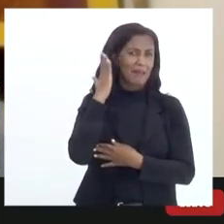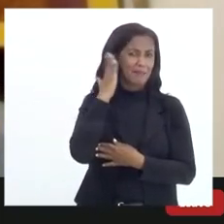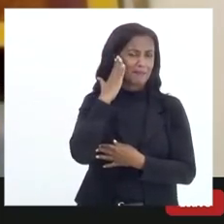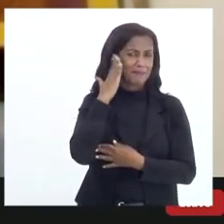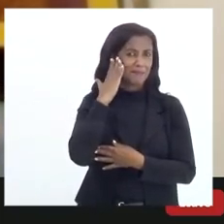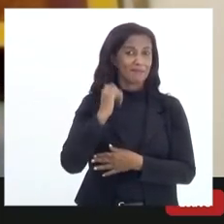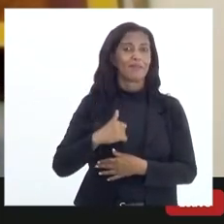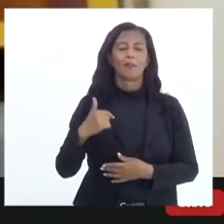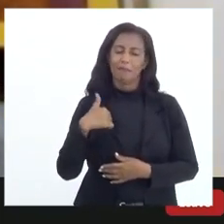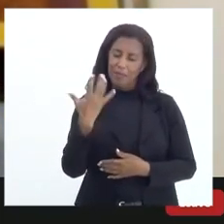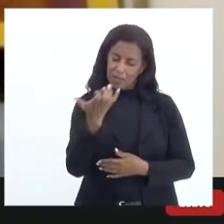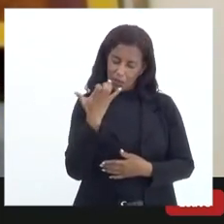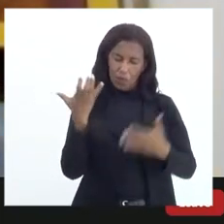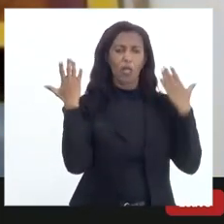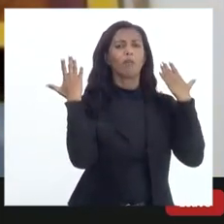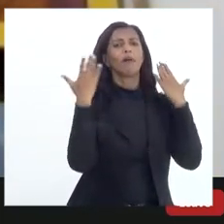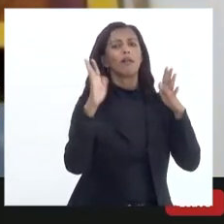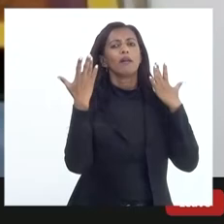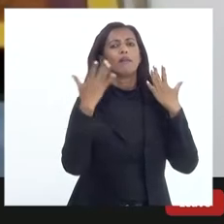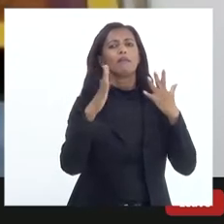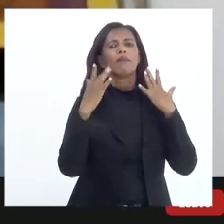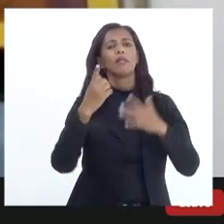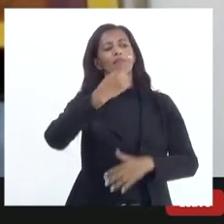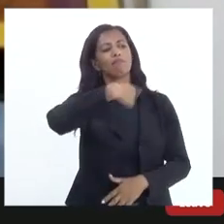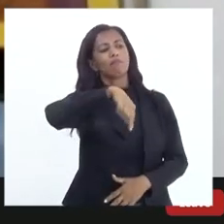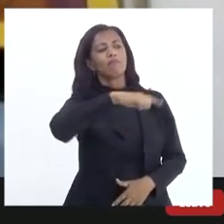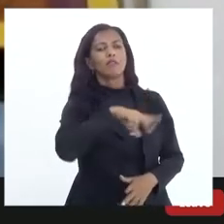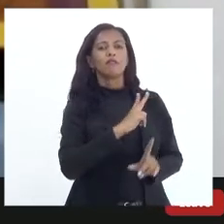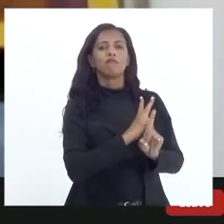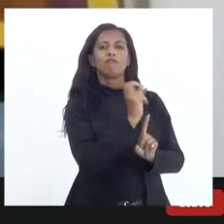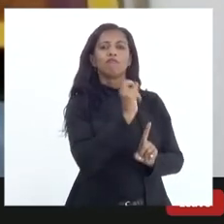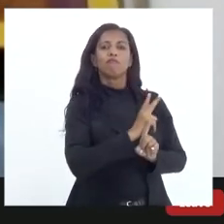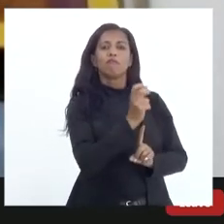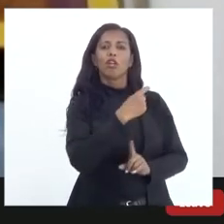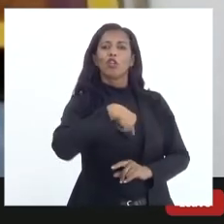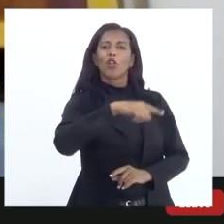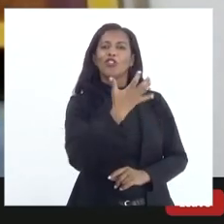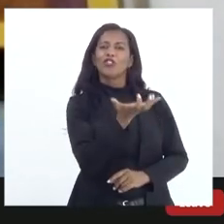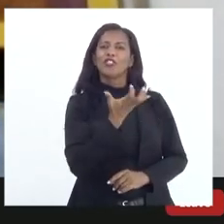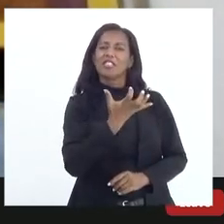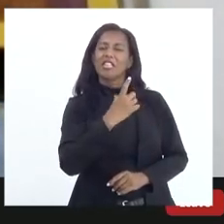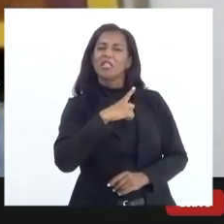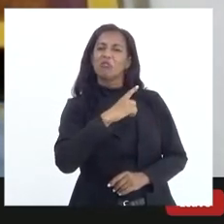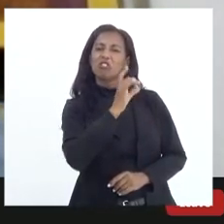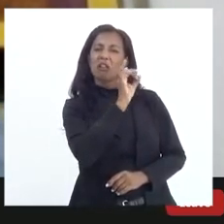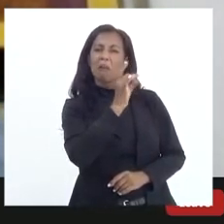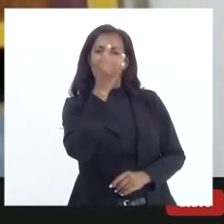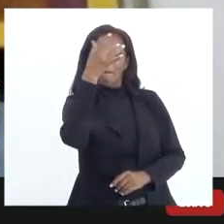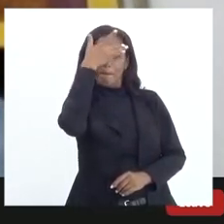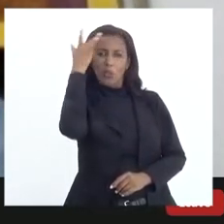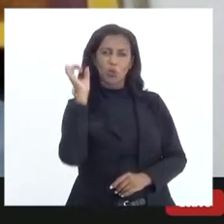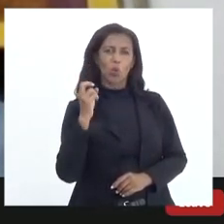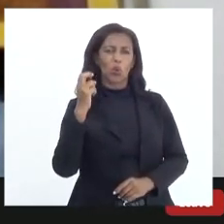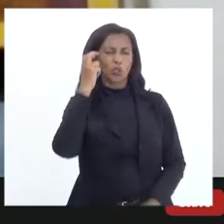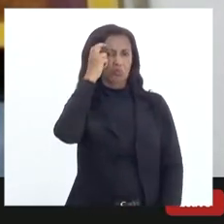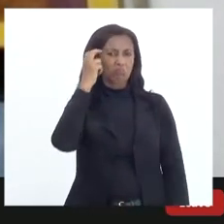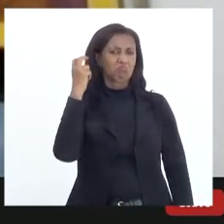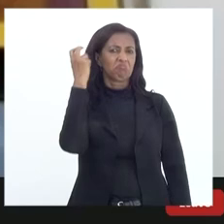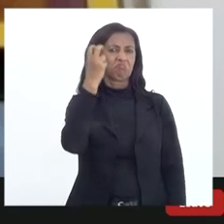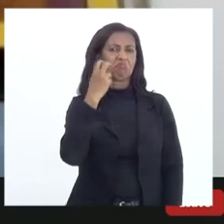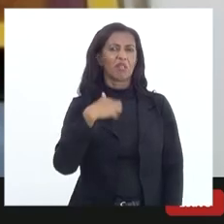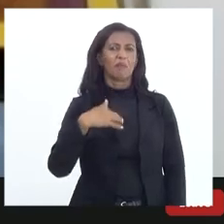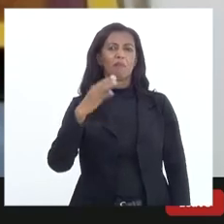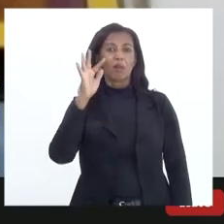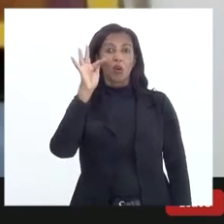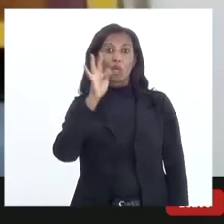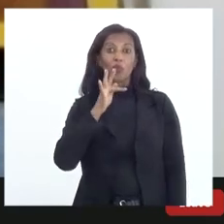mas eu quero parabenizar vocês, porque é desses heróis, dessas heroínas, que nós queremos ter né, para ser referência para o futuro aí